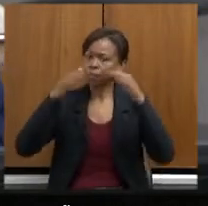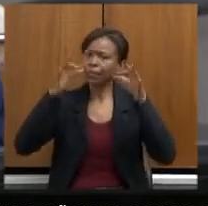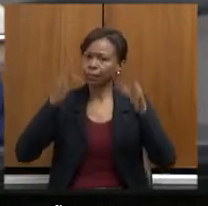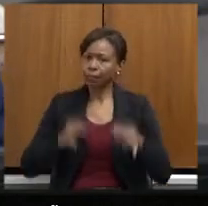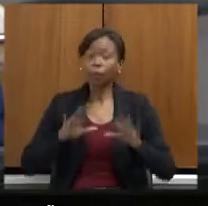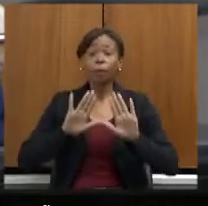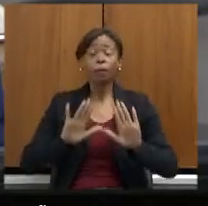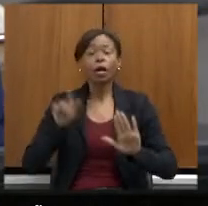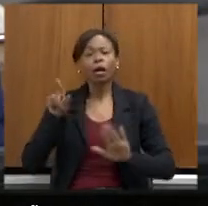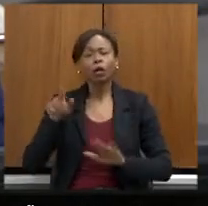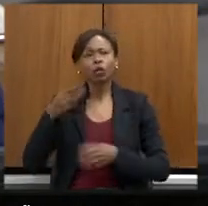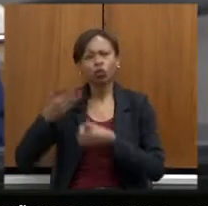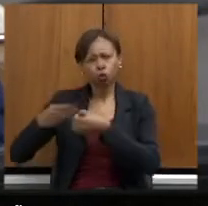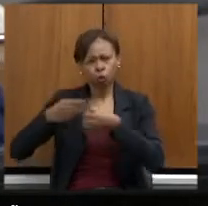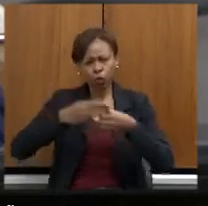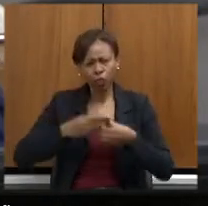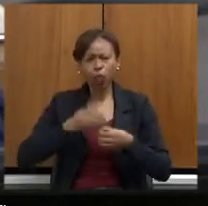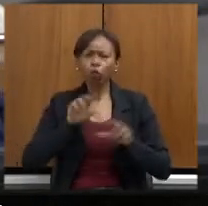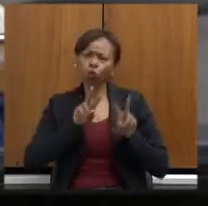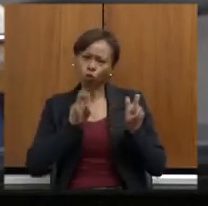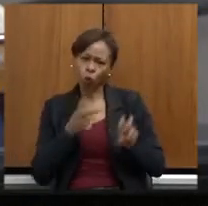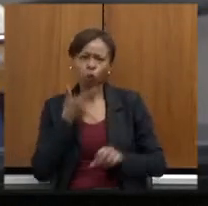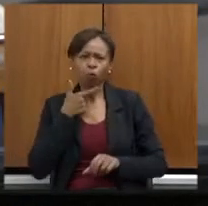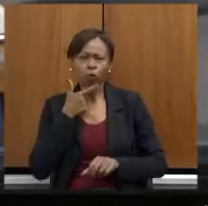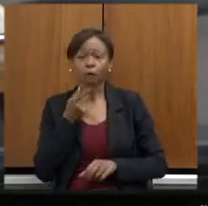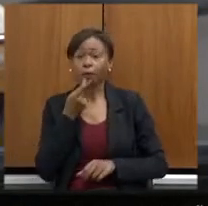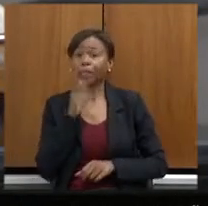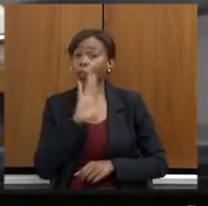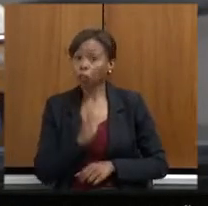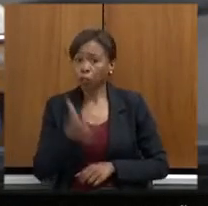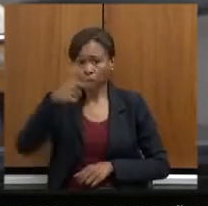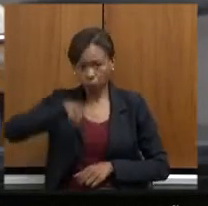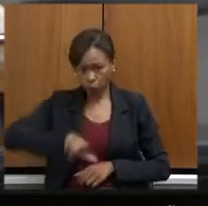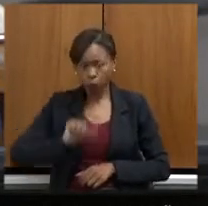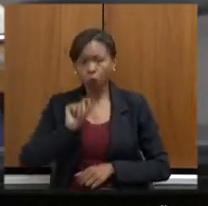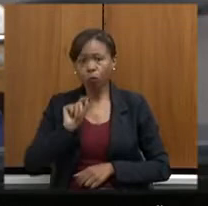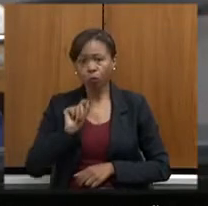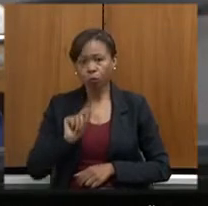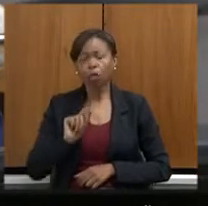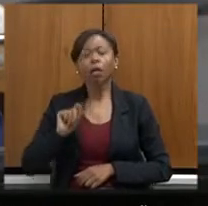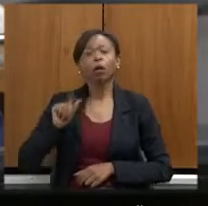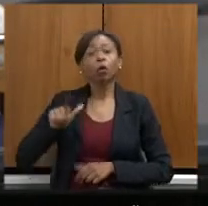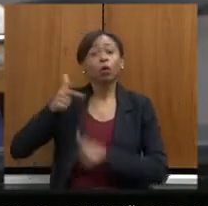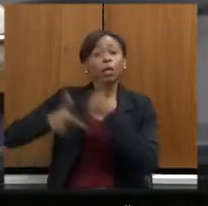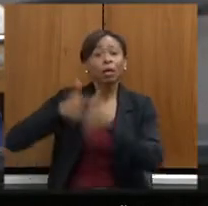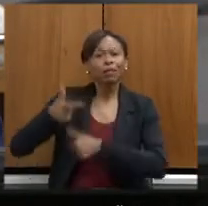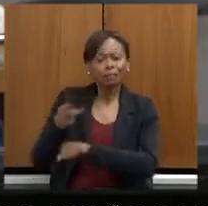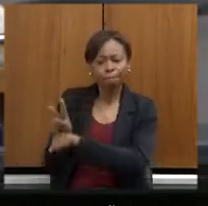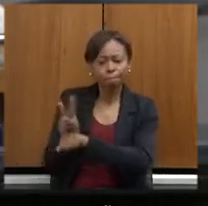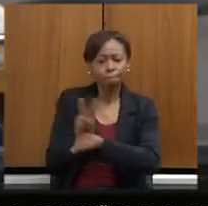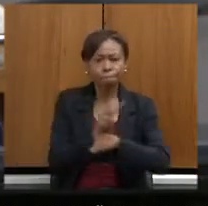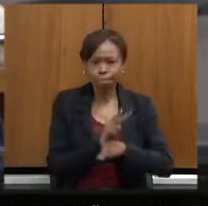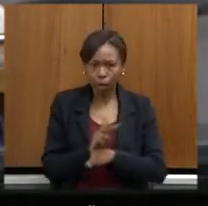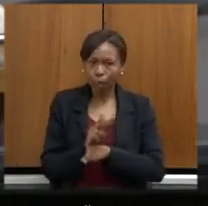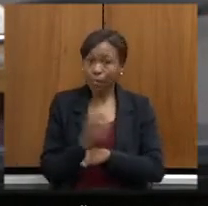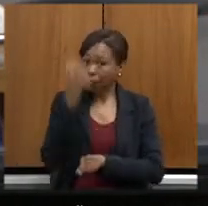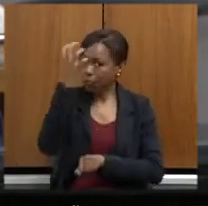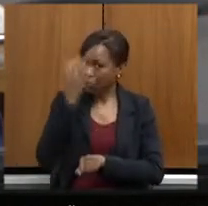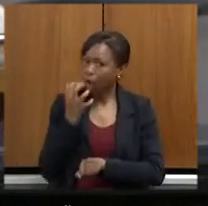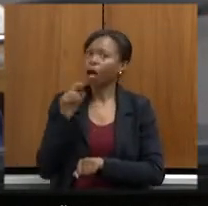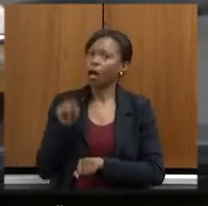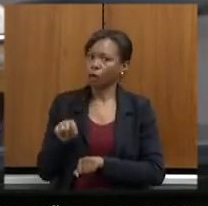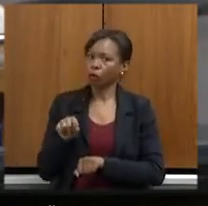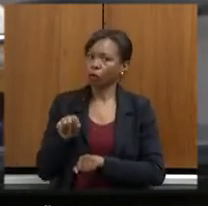questão dos Municípios eu sou do queijo eu já disse aqui e repito desde que o serviço pessoa Municipal seja sério e